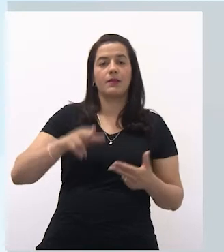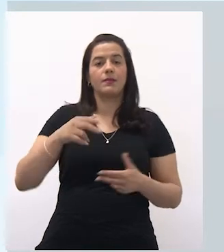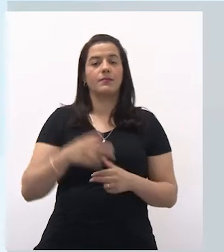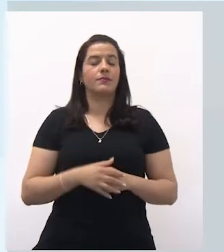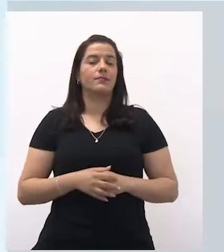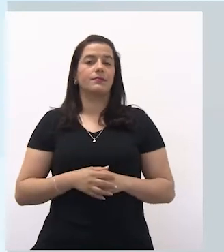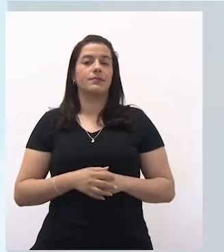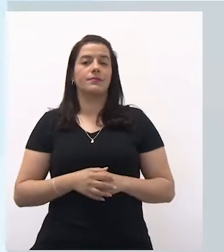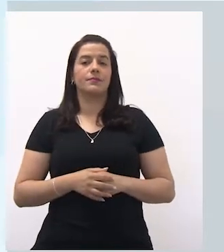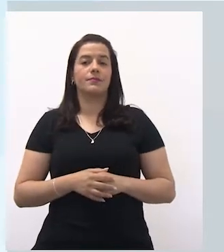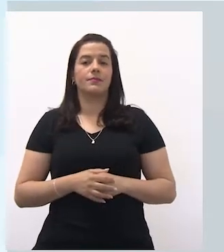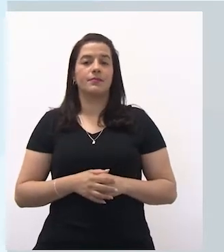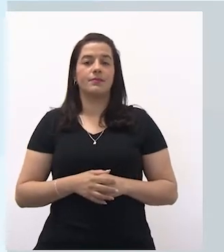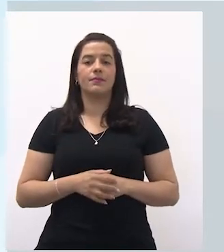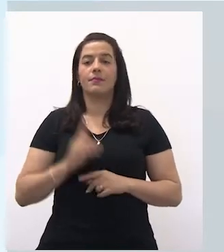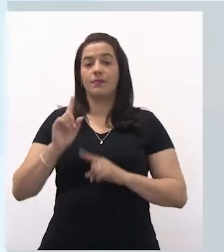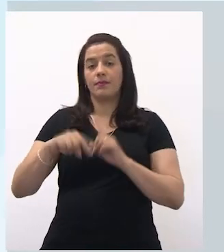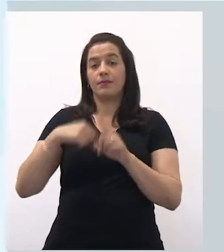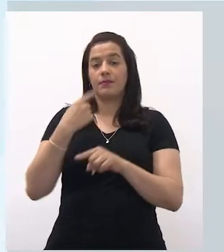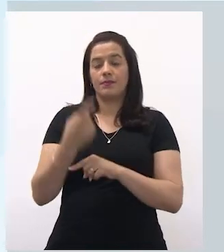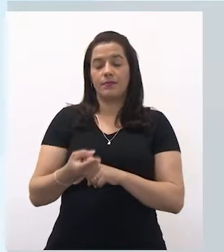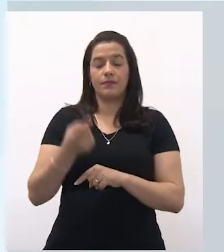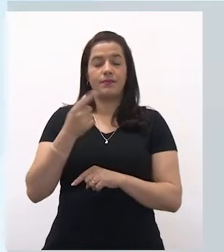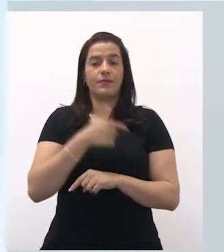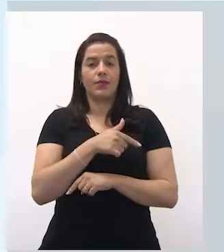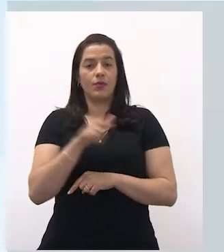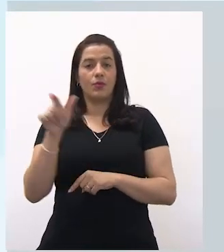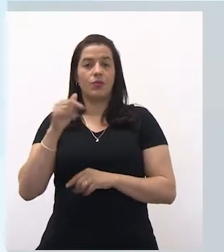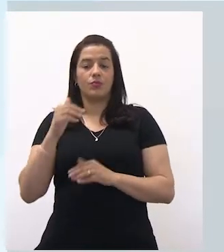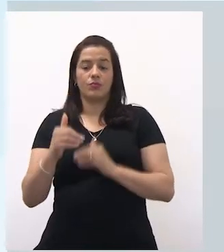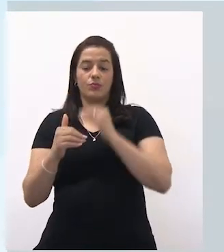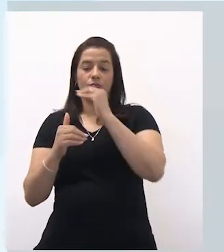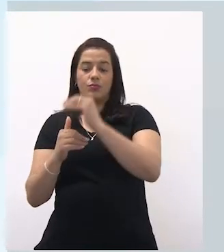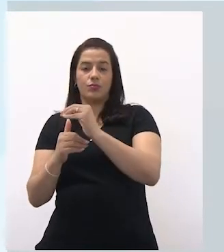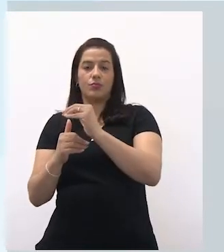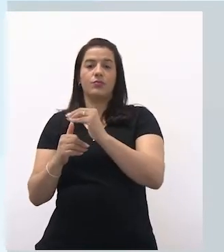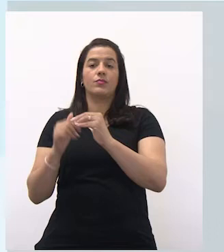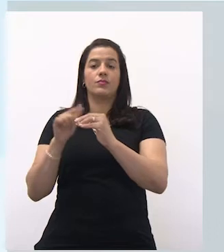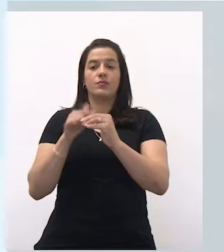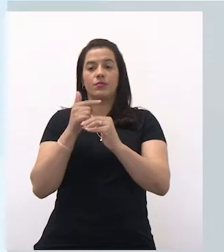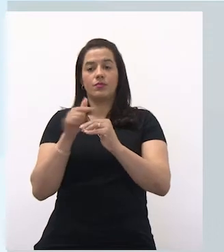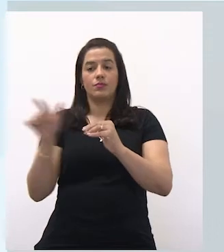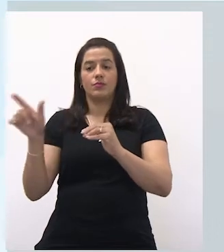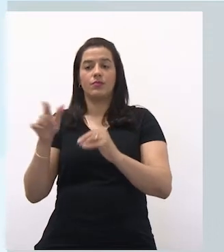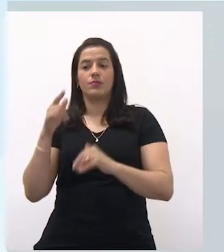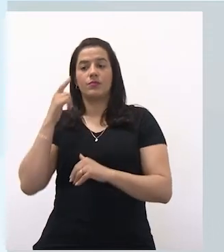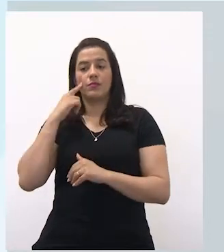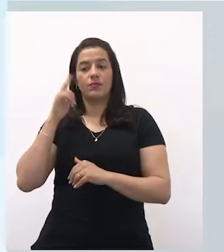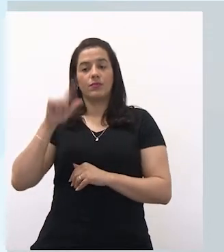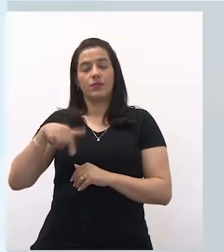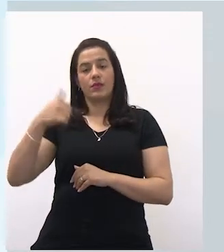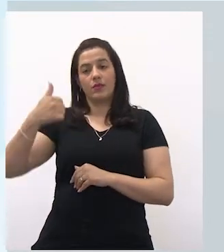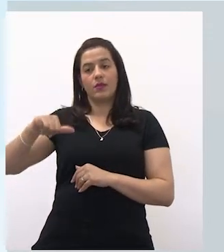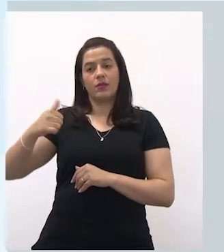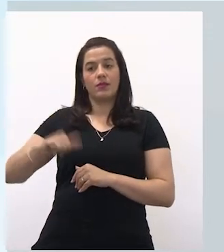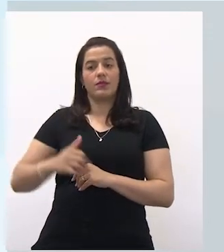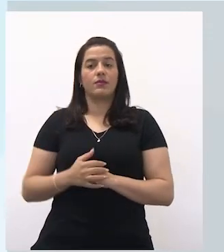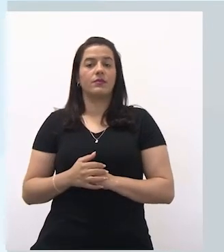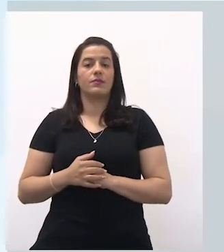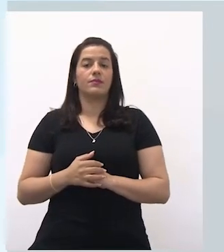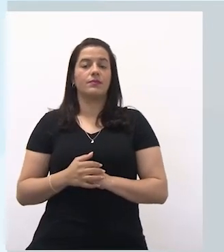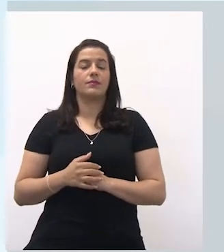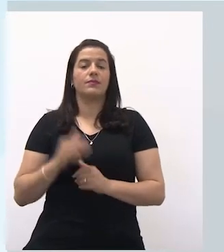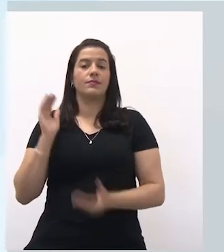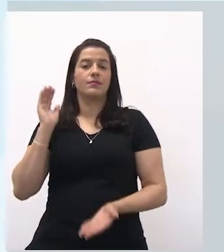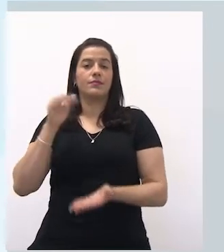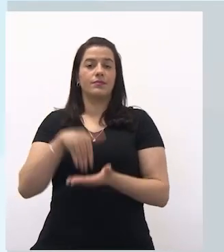utilizar, para depois ir para um próximo nível, no próximo slide, que é a análise. Quando eu chego no nível